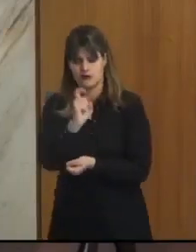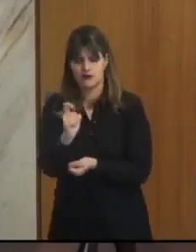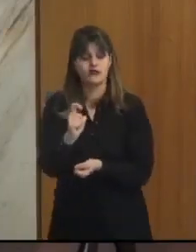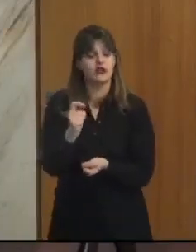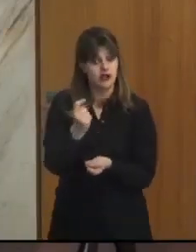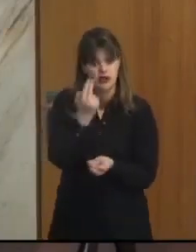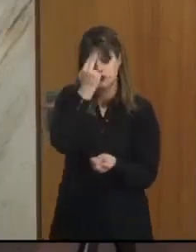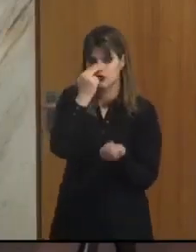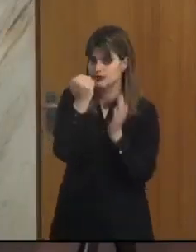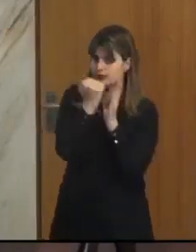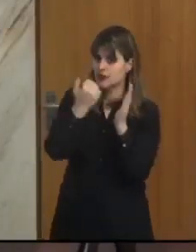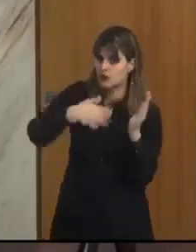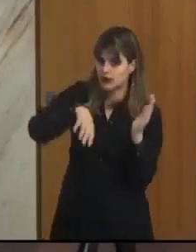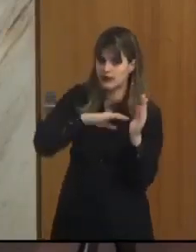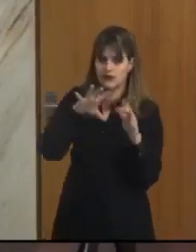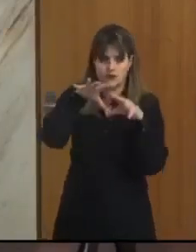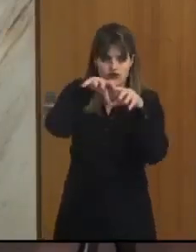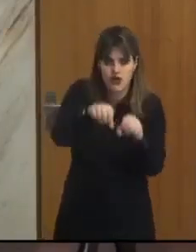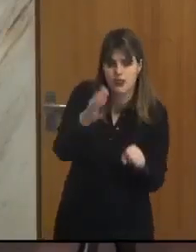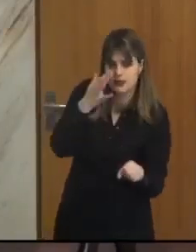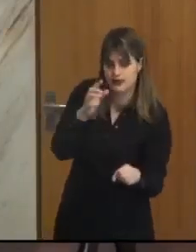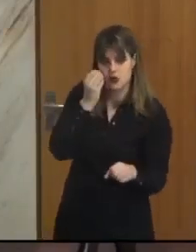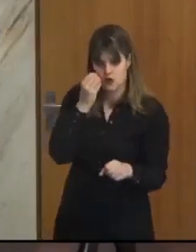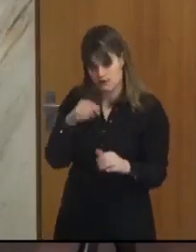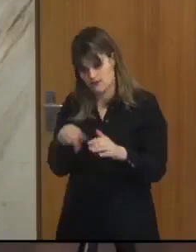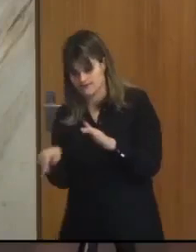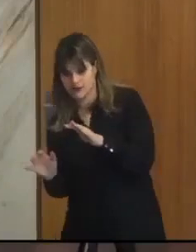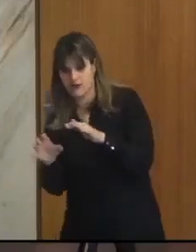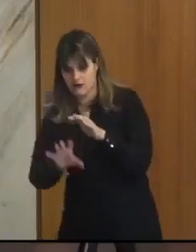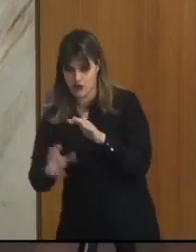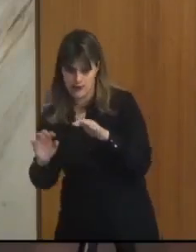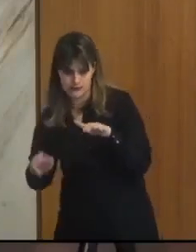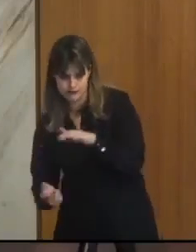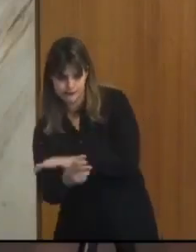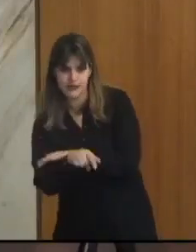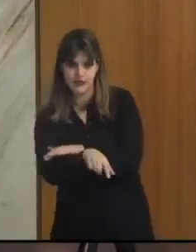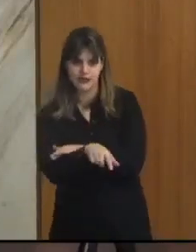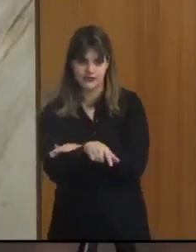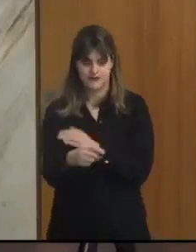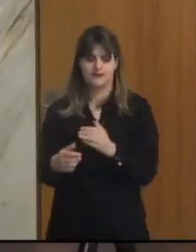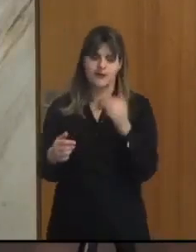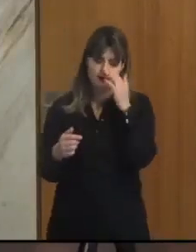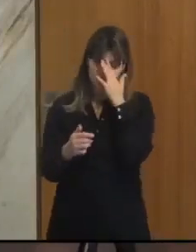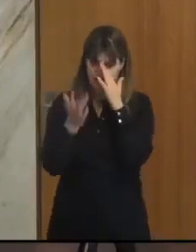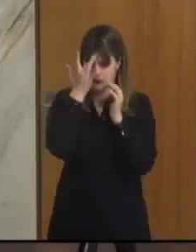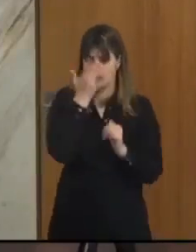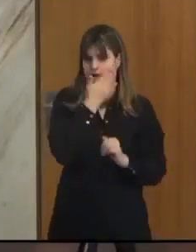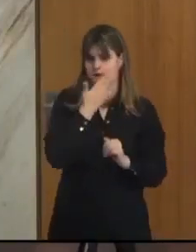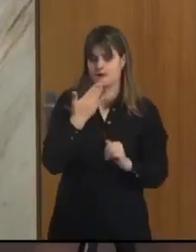Coimbra que são exatamente por estes canais. E estes canais facilitam a entrada de